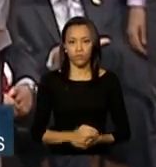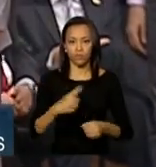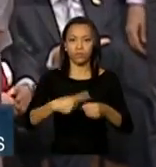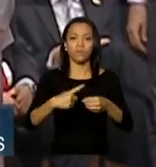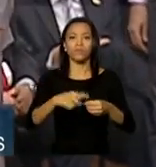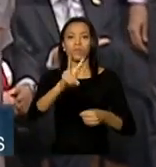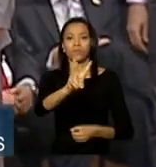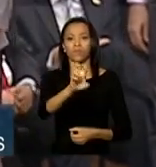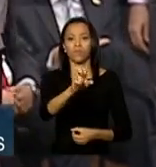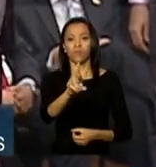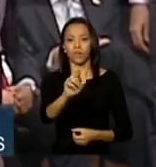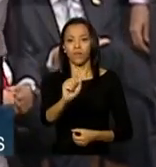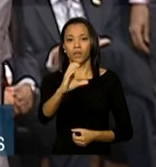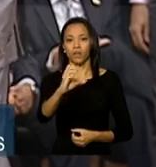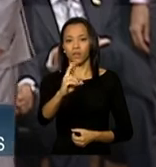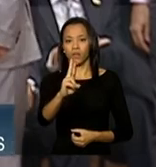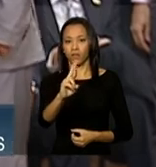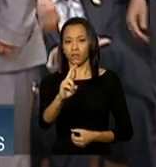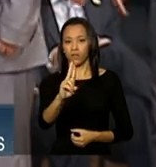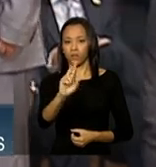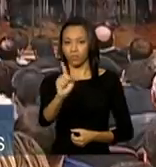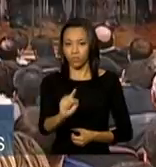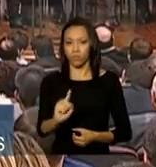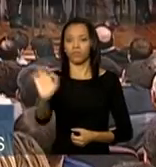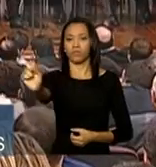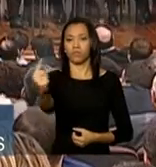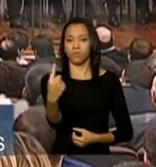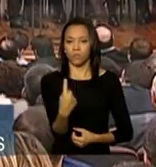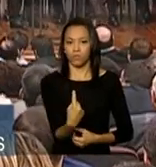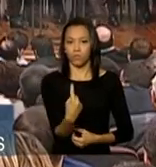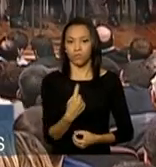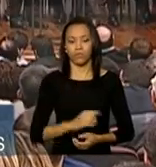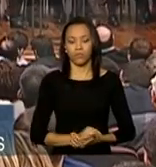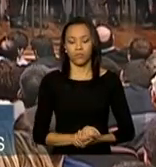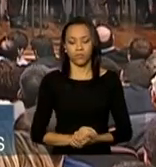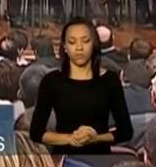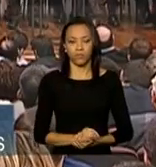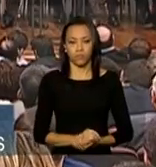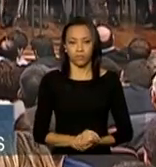Vera Cruz, Rosane Torquist Petri.